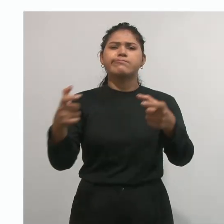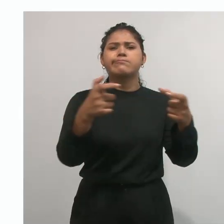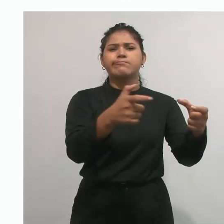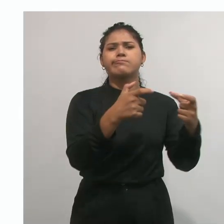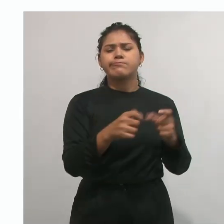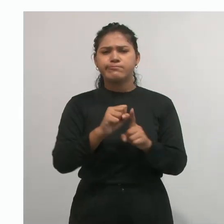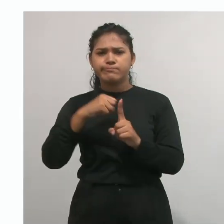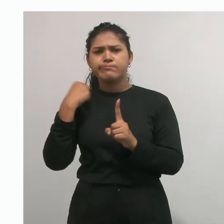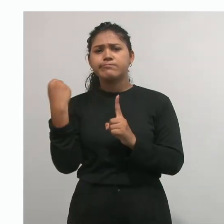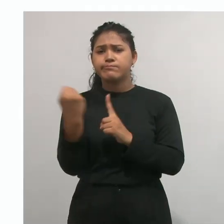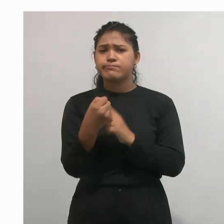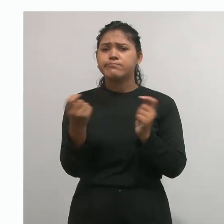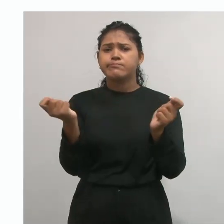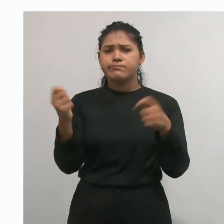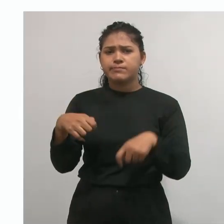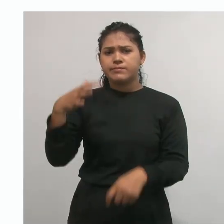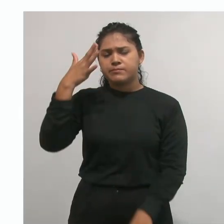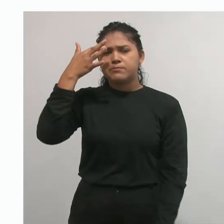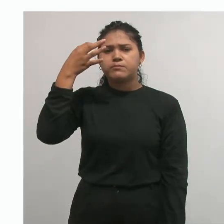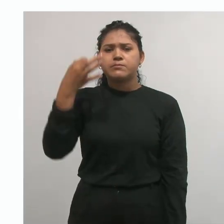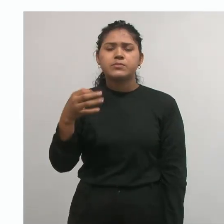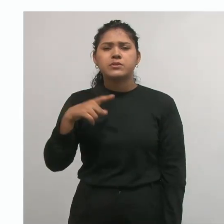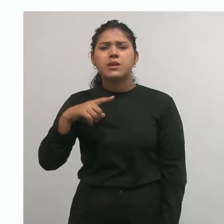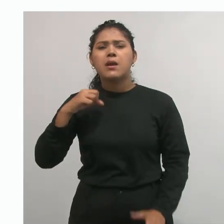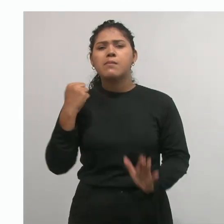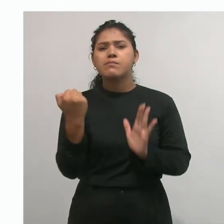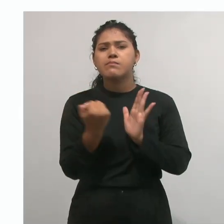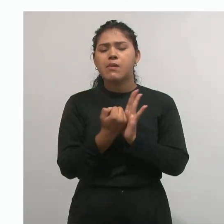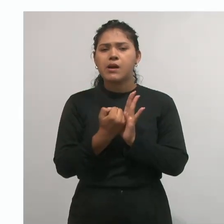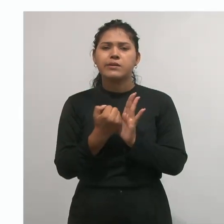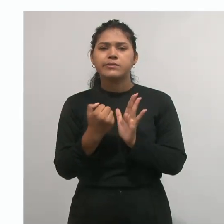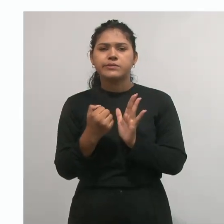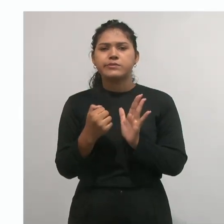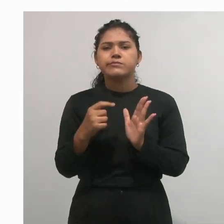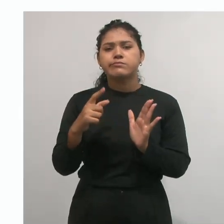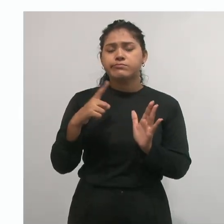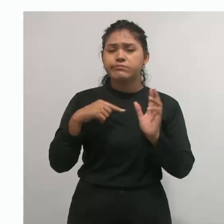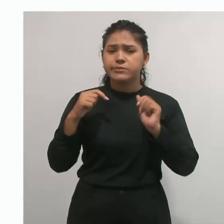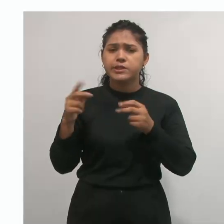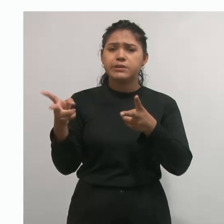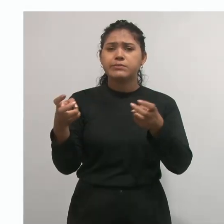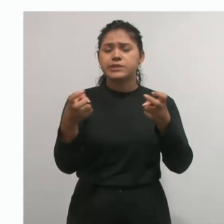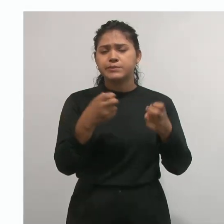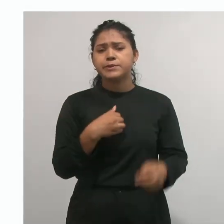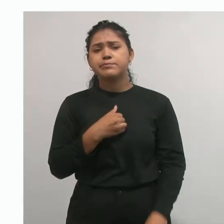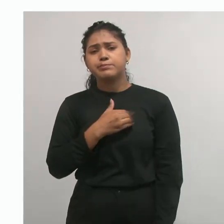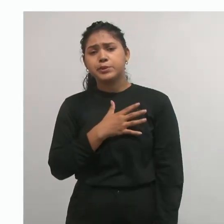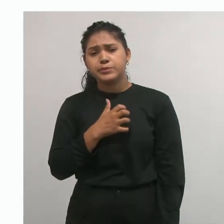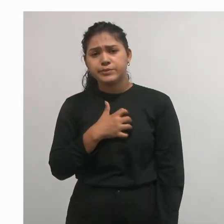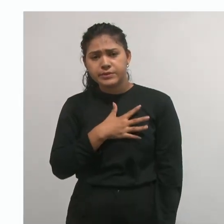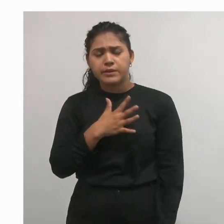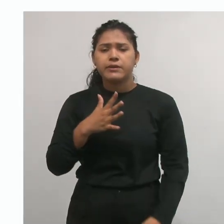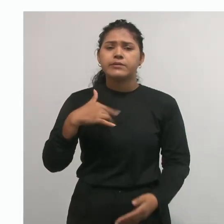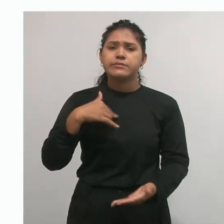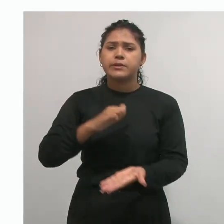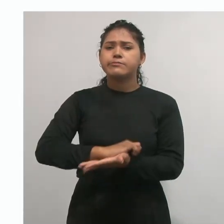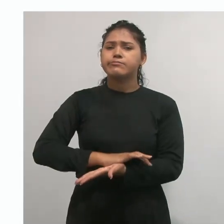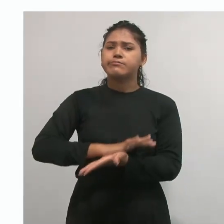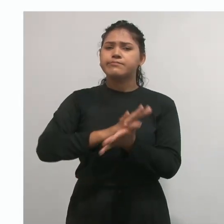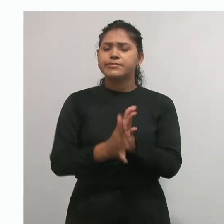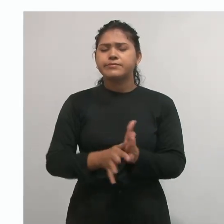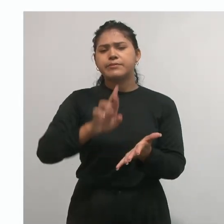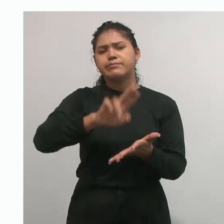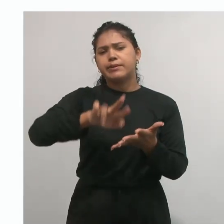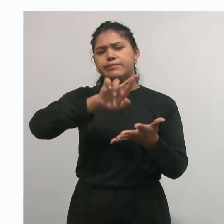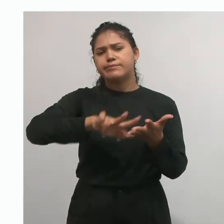qualquer âmbito da sociedade, nós vamos encontrar marcas de estereotipia, vamos encontrar